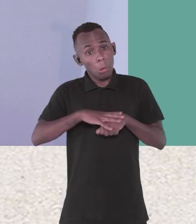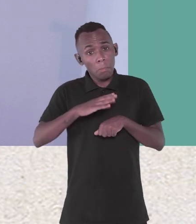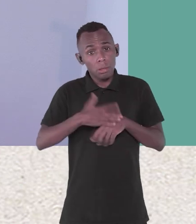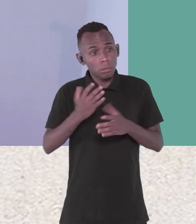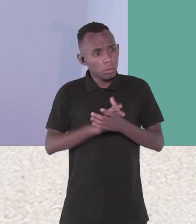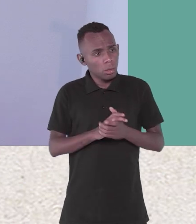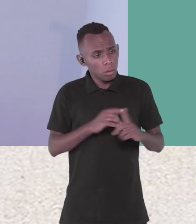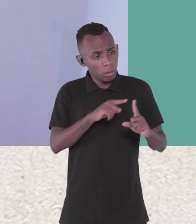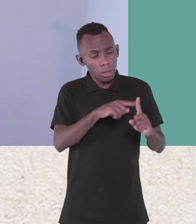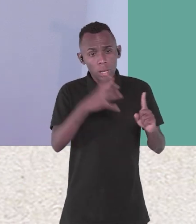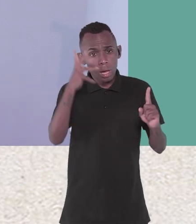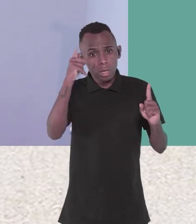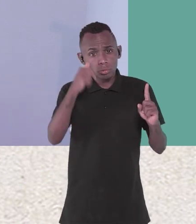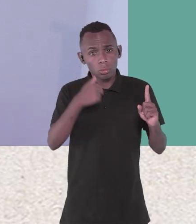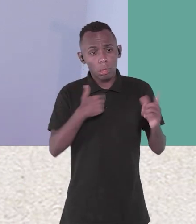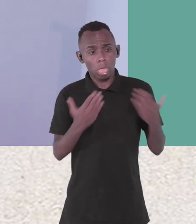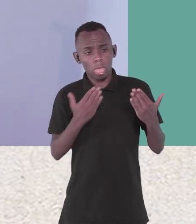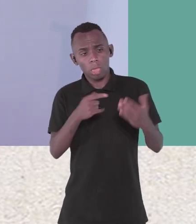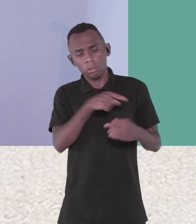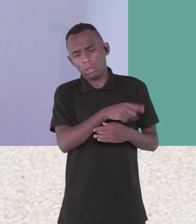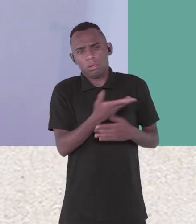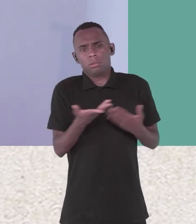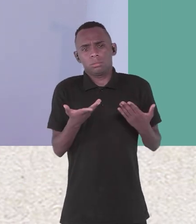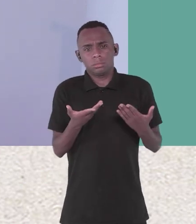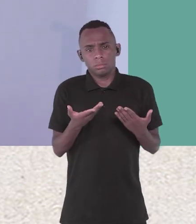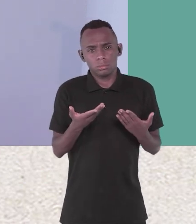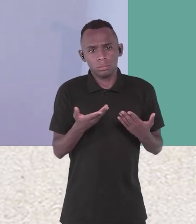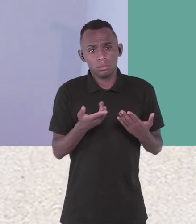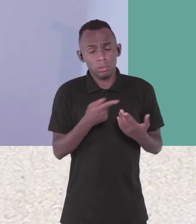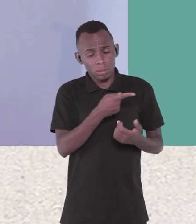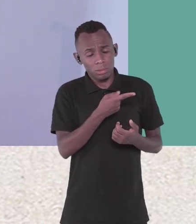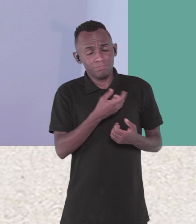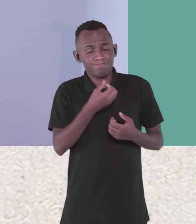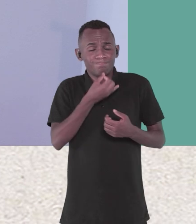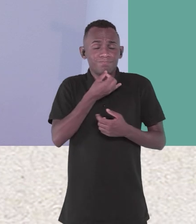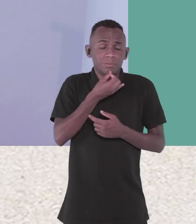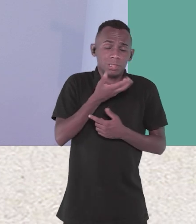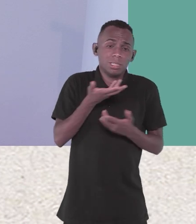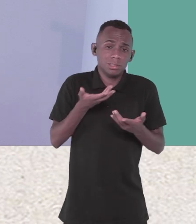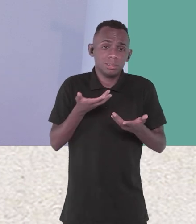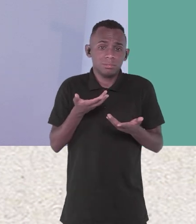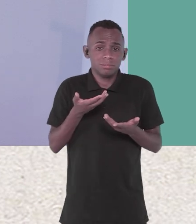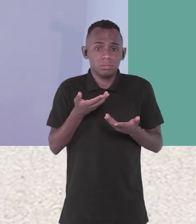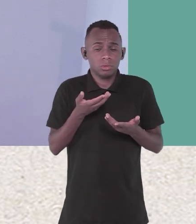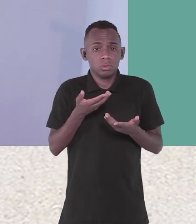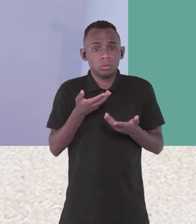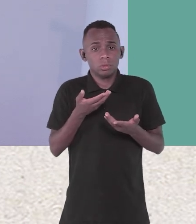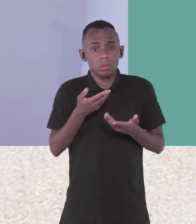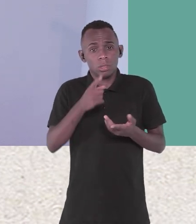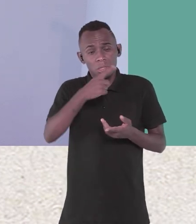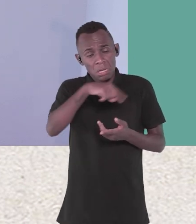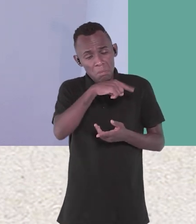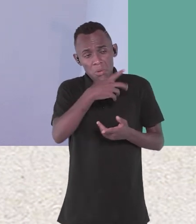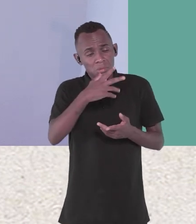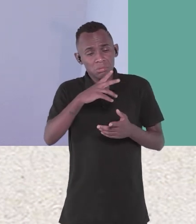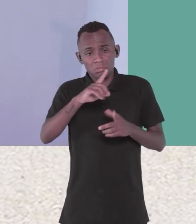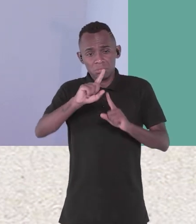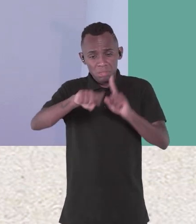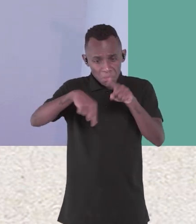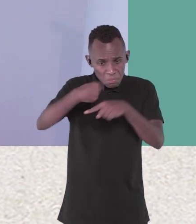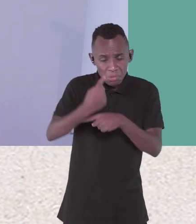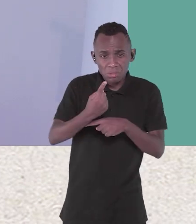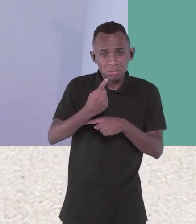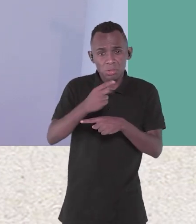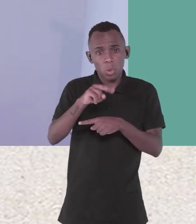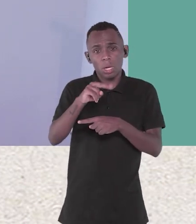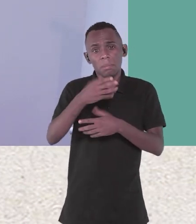Achou que eu estava desconfiando dele. Ficou até chateado, não sei o quê. nunca mais tocou no assunto, mas eu